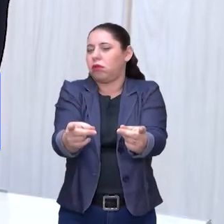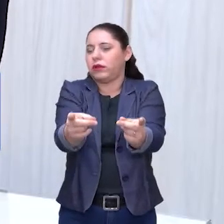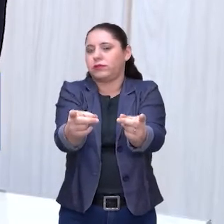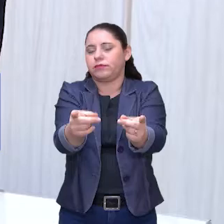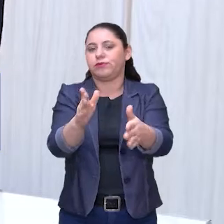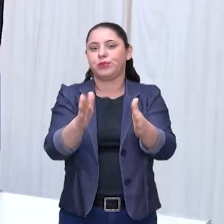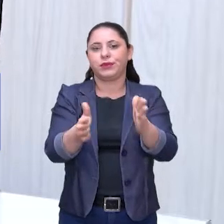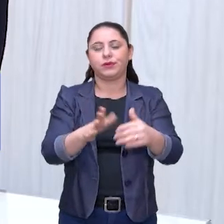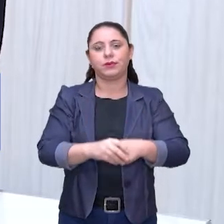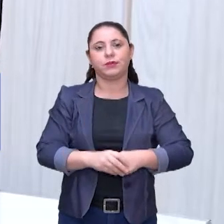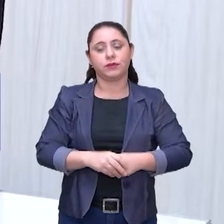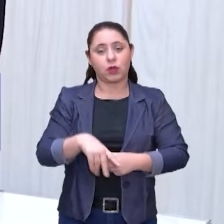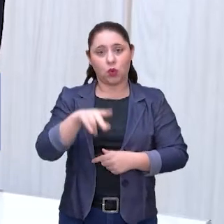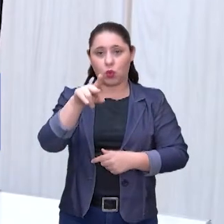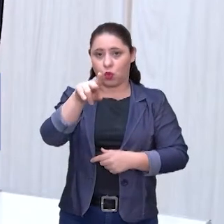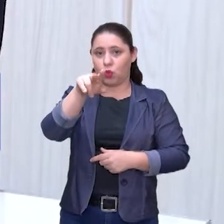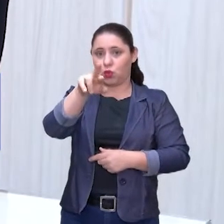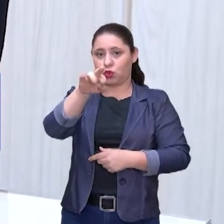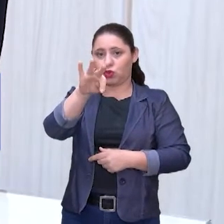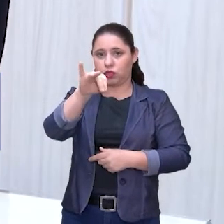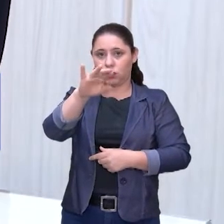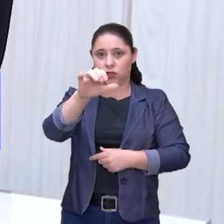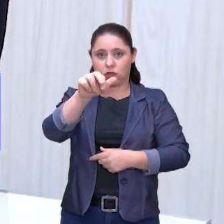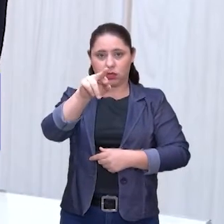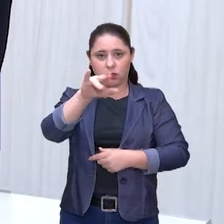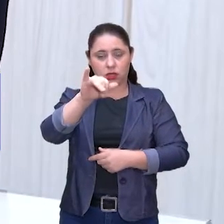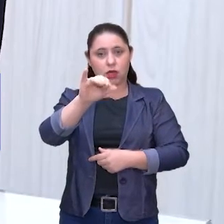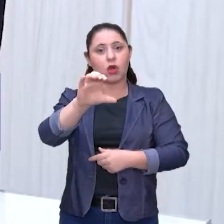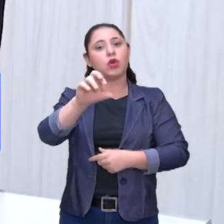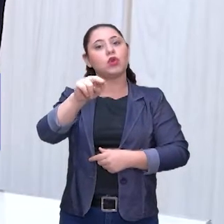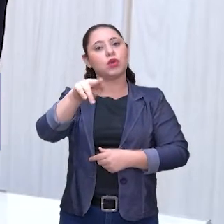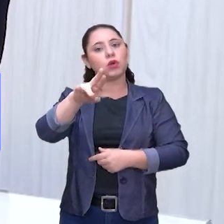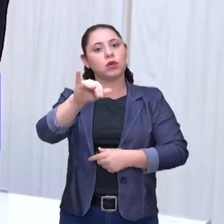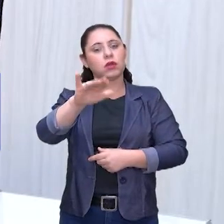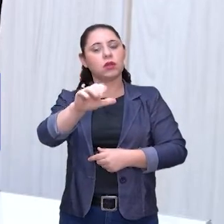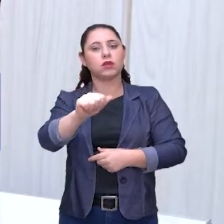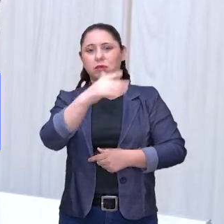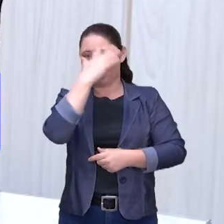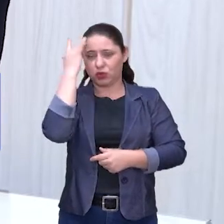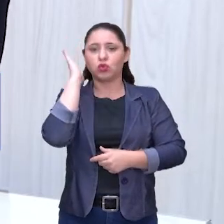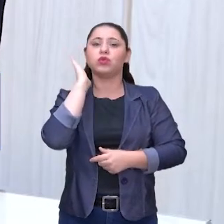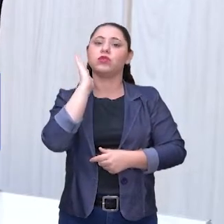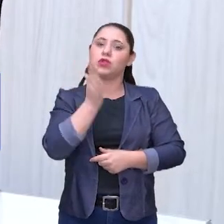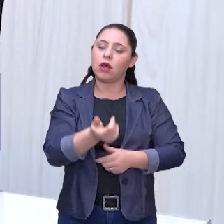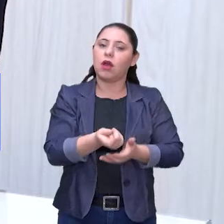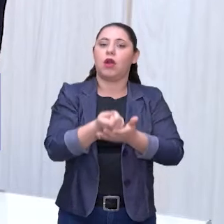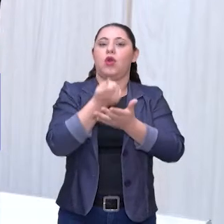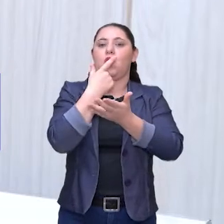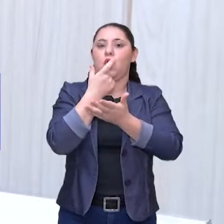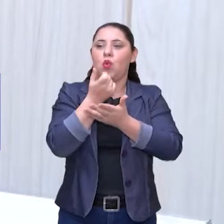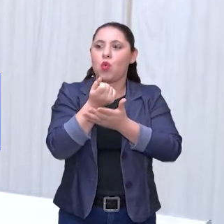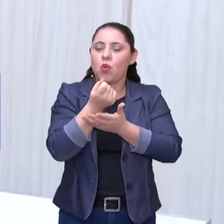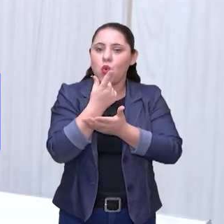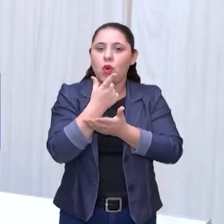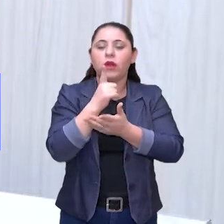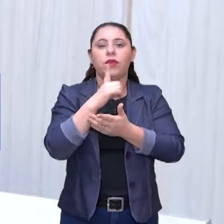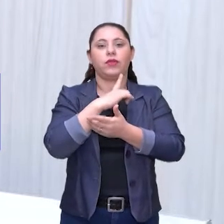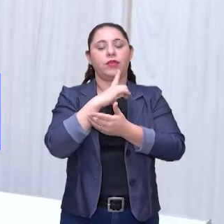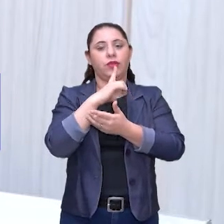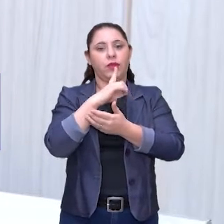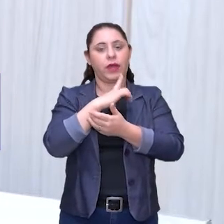tende a ficar por longos períodos, no caso da urticária crônica. E aí tem pacientes que já